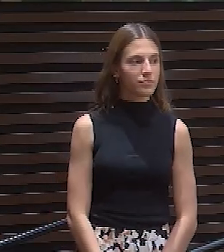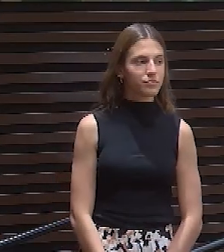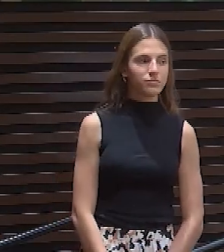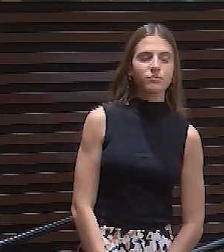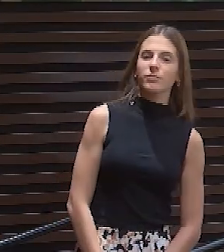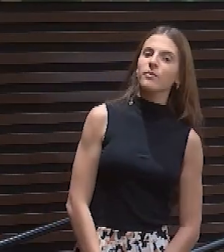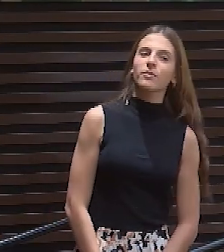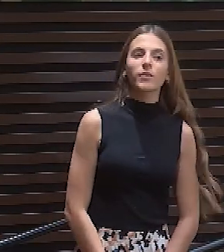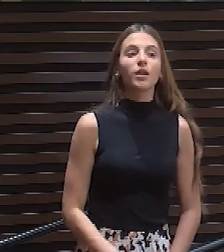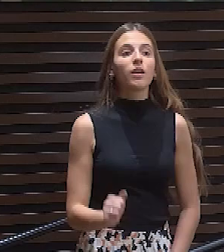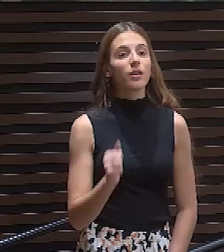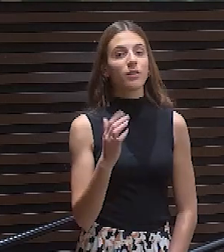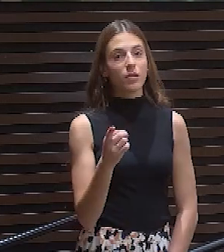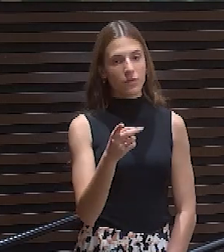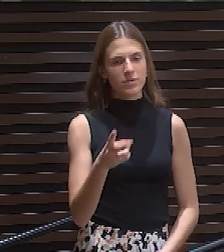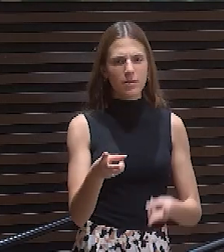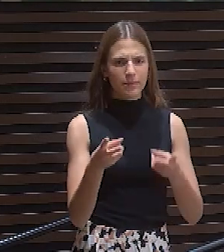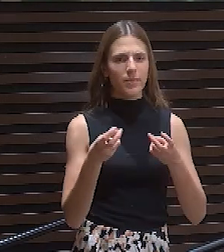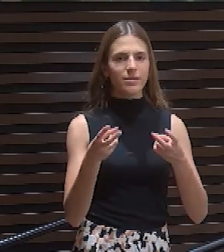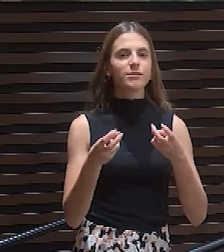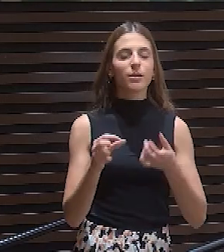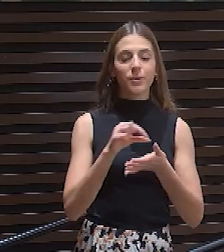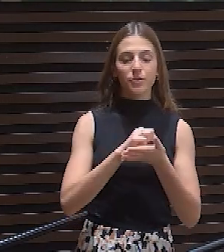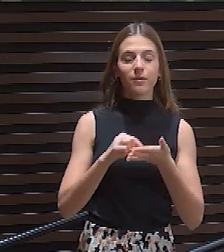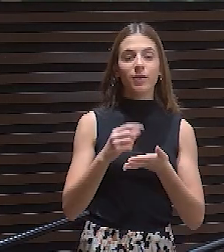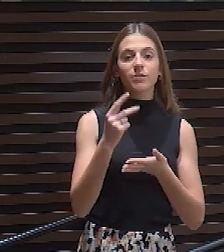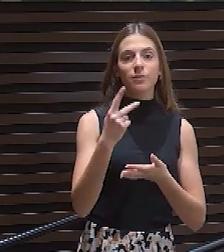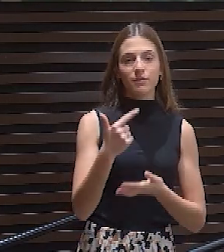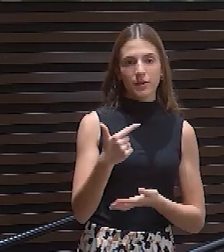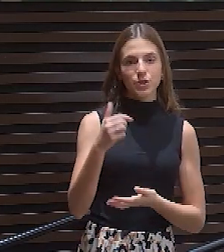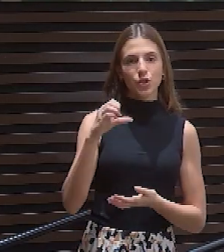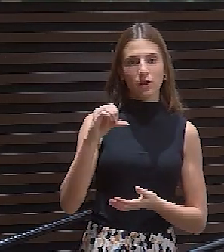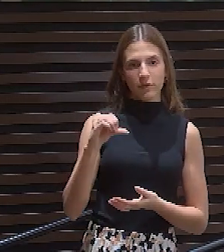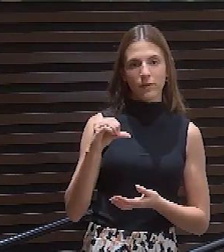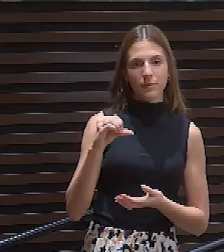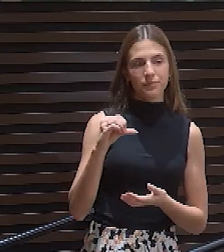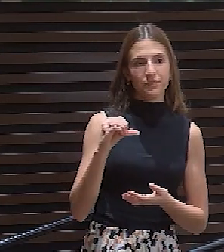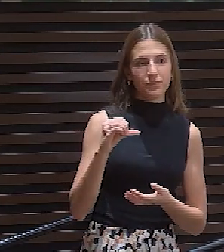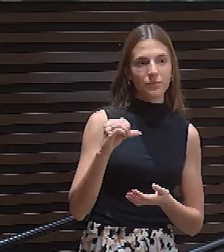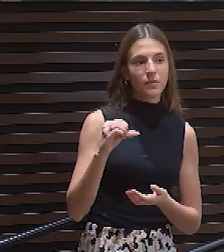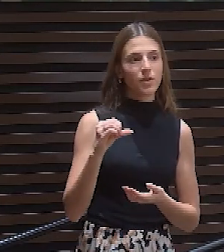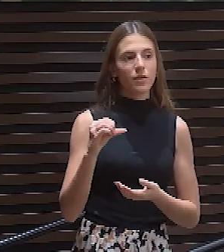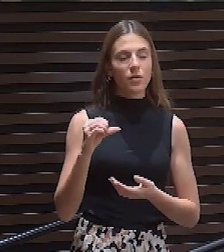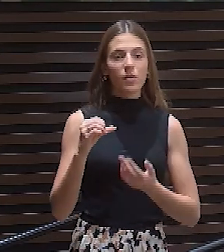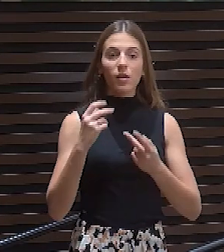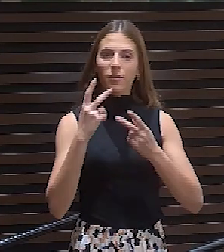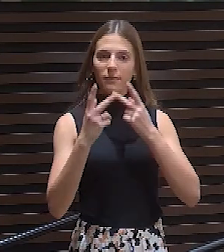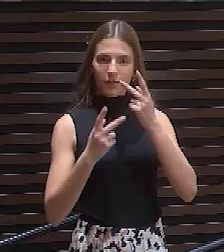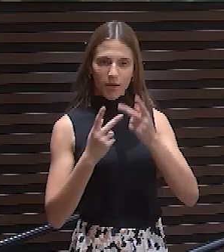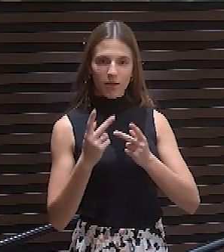Então você percebe aqui que no verso 29, ele diz: